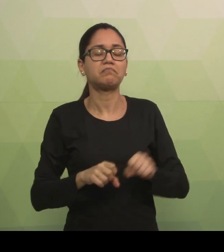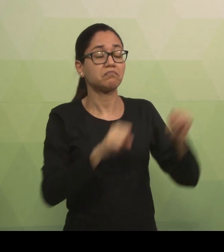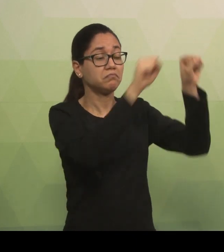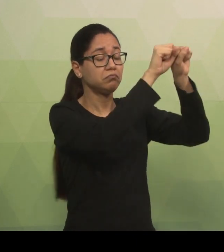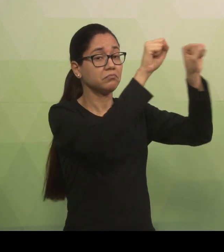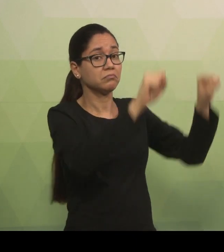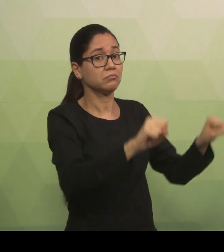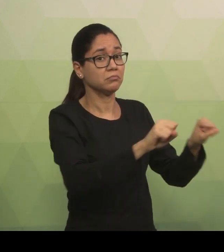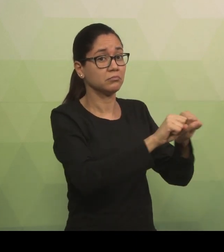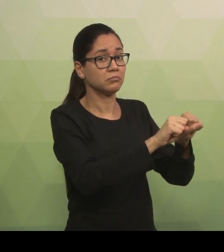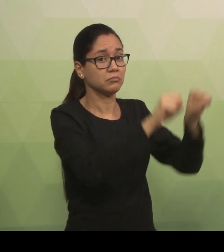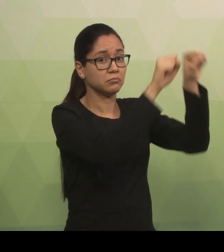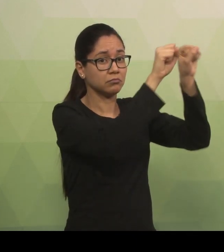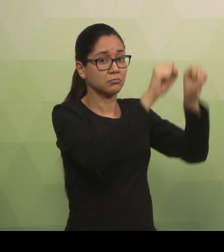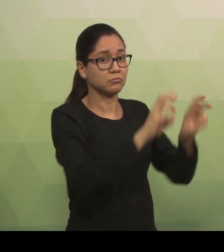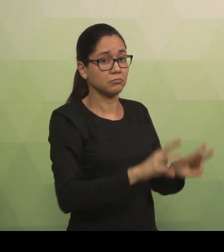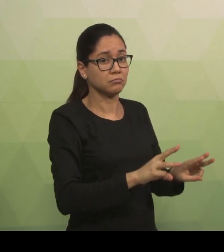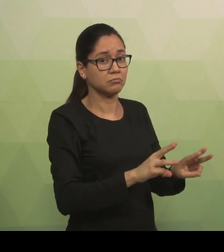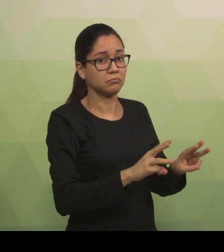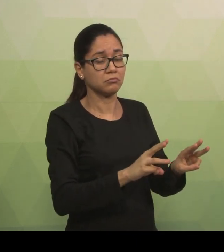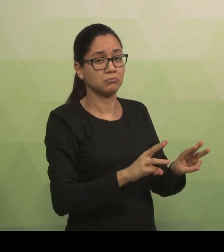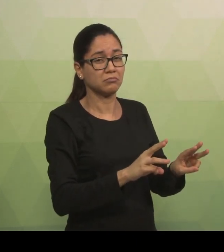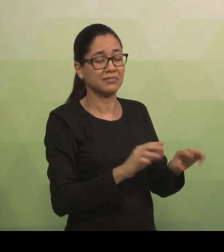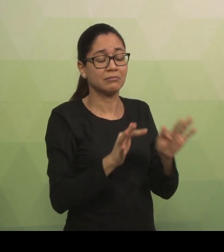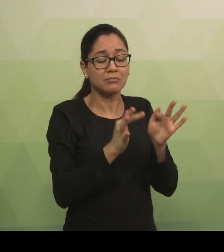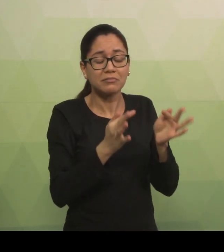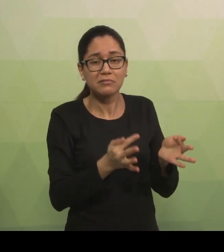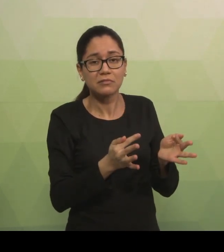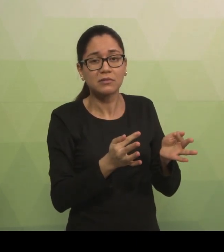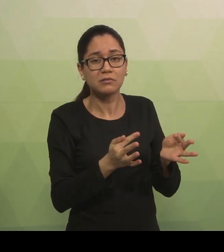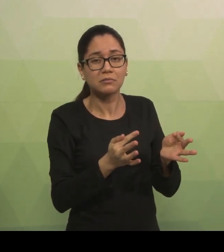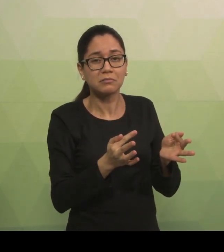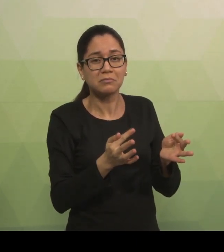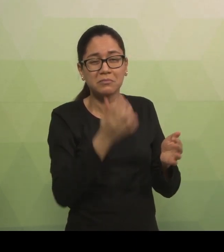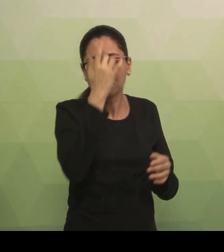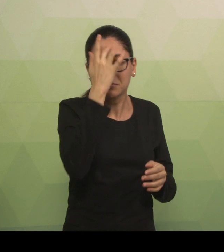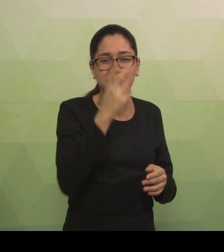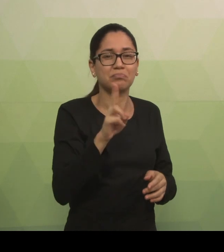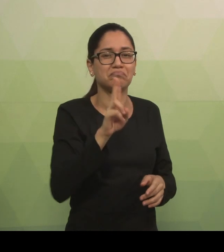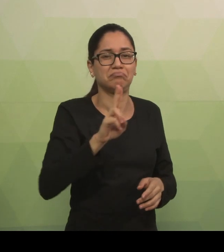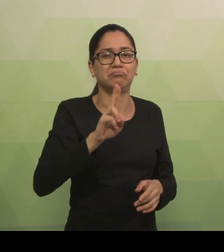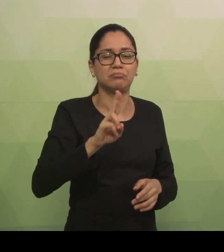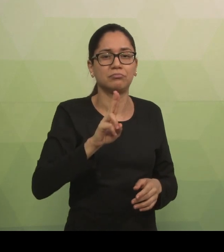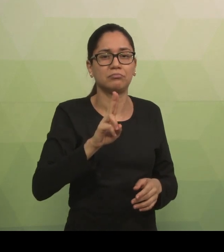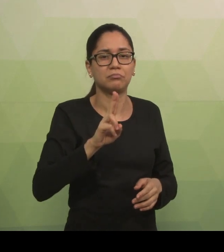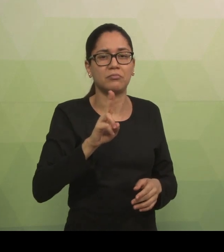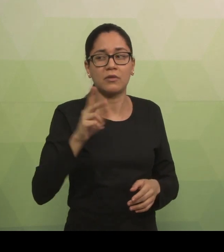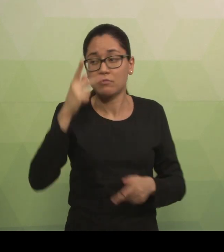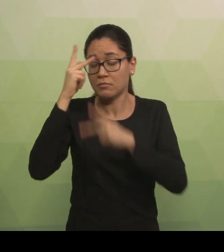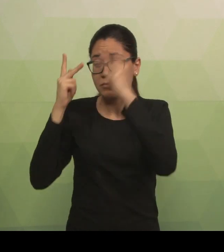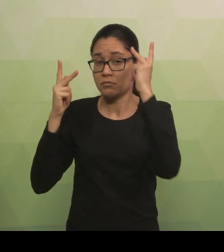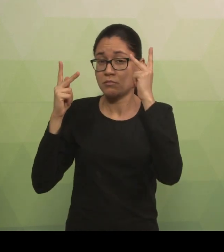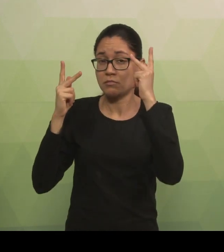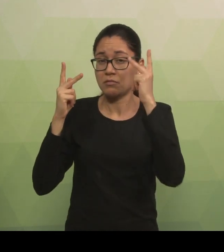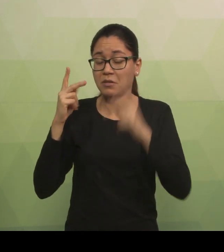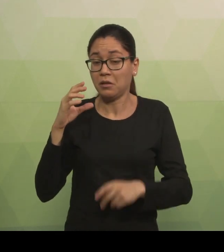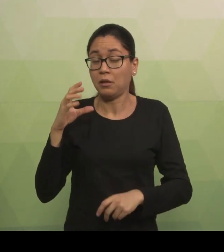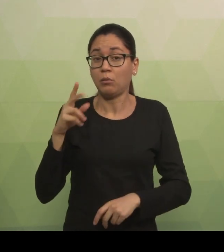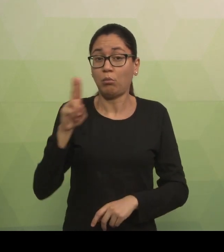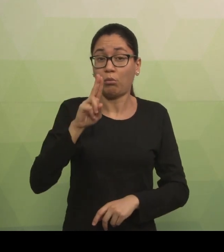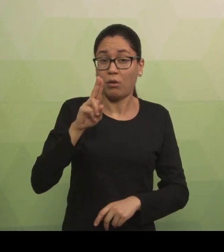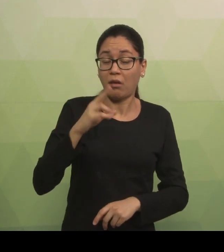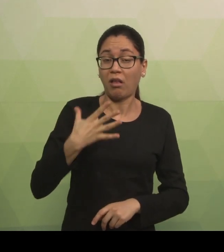Um sistema de software assim, como qualquer outro produto, precisa ser simples, fácil de usar e deve otimizar o tempo do